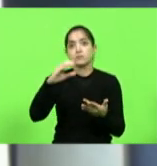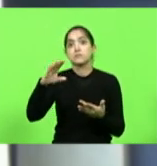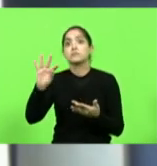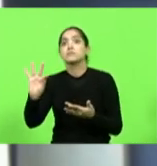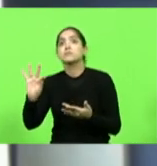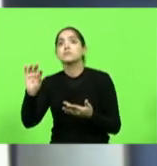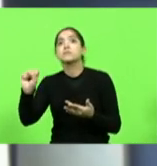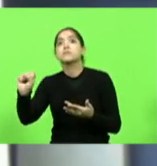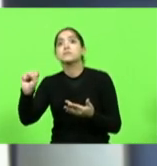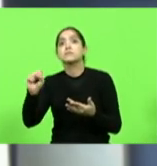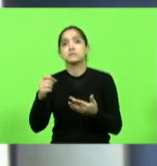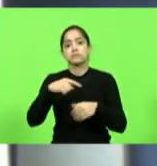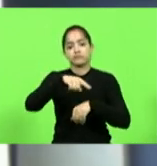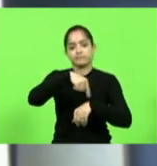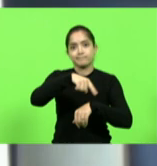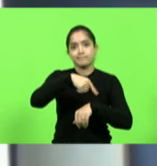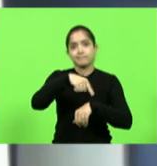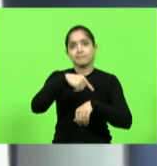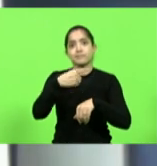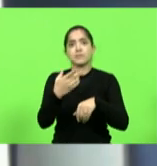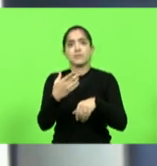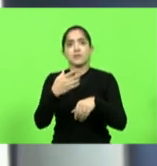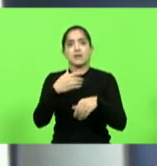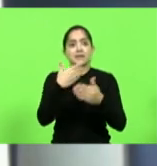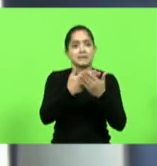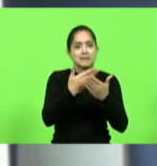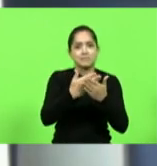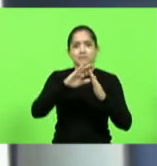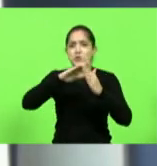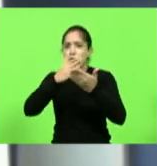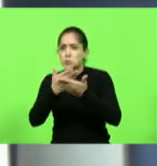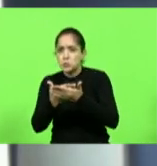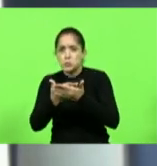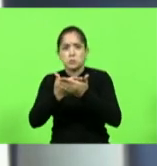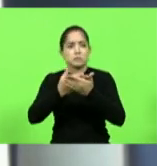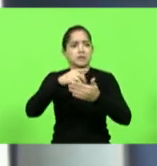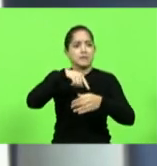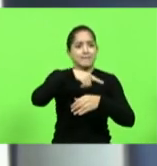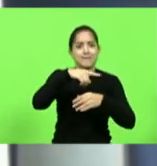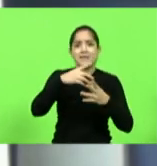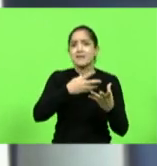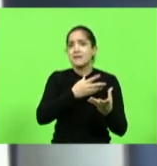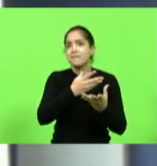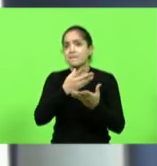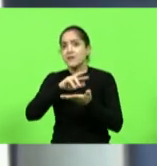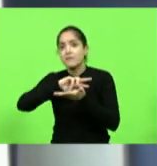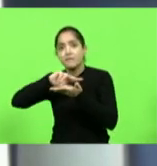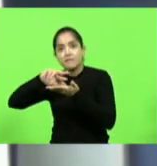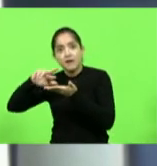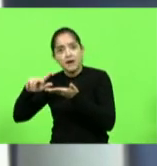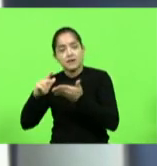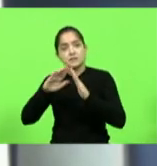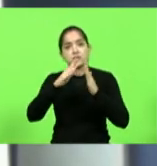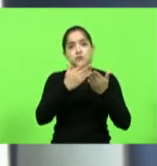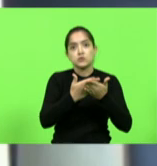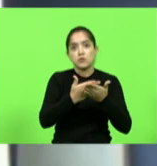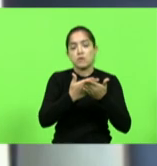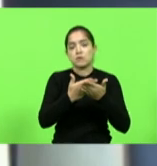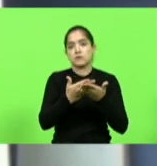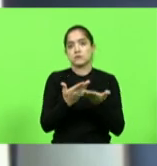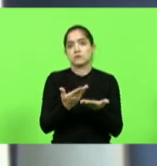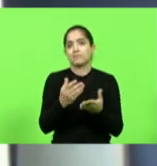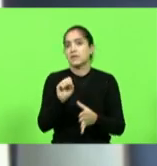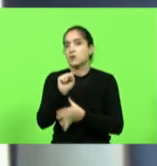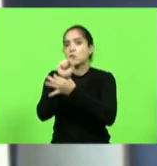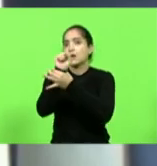ter 2, 3, até 4 escolas para poder sobreviver. Isso não garante aquilo